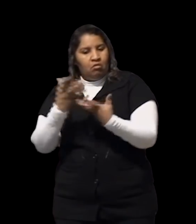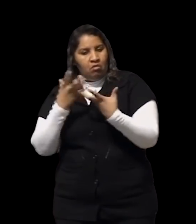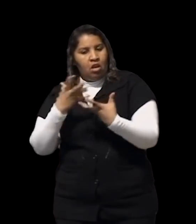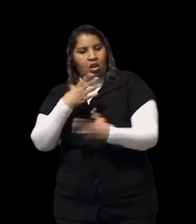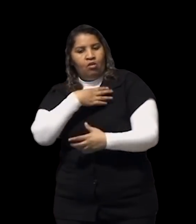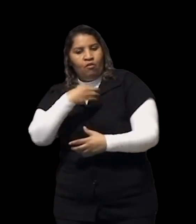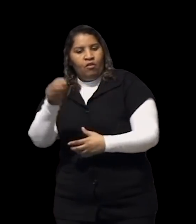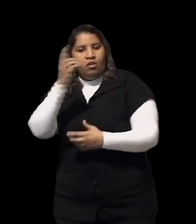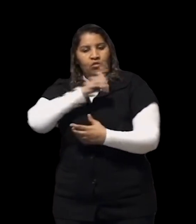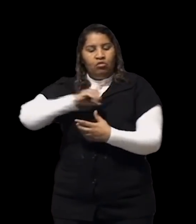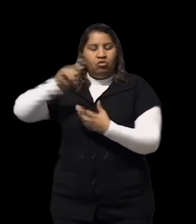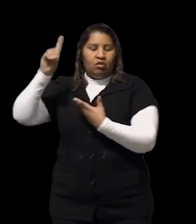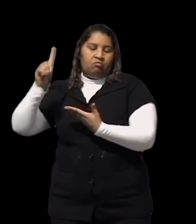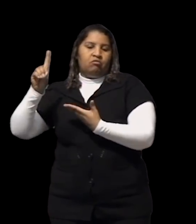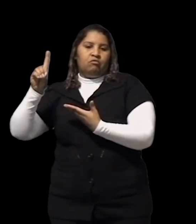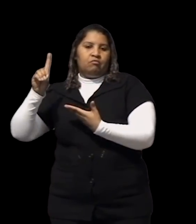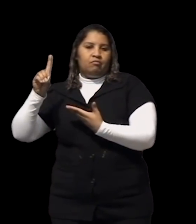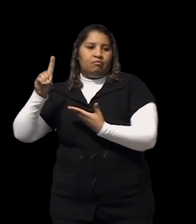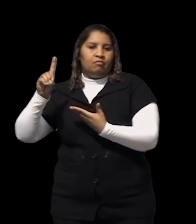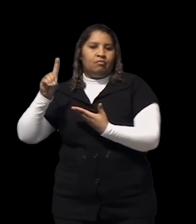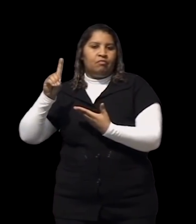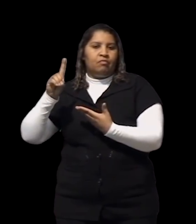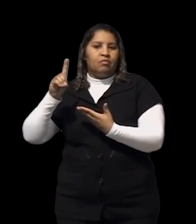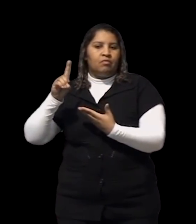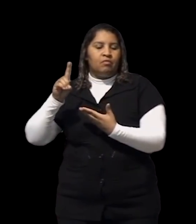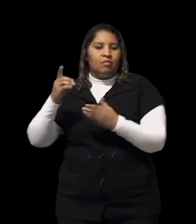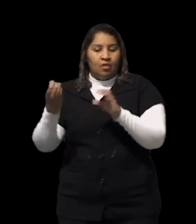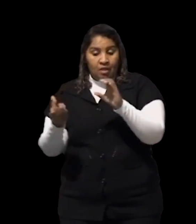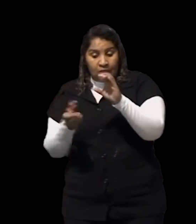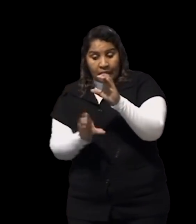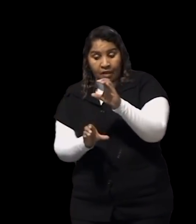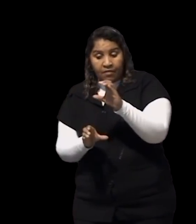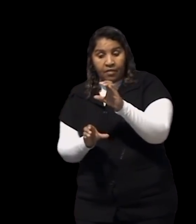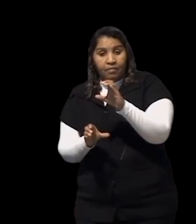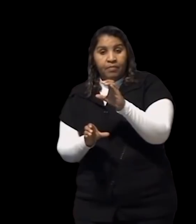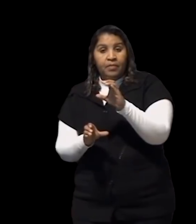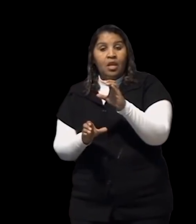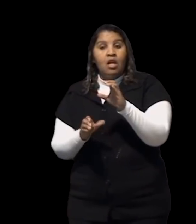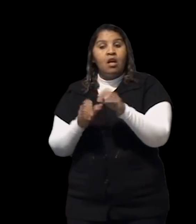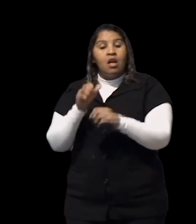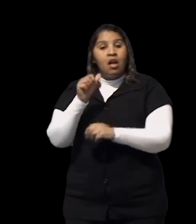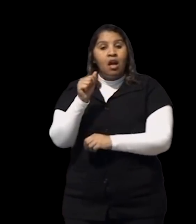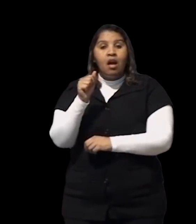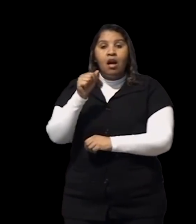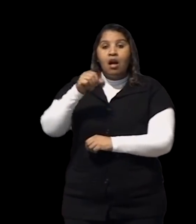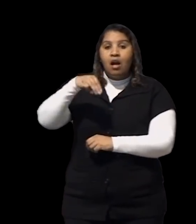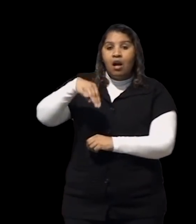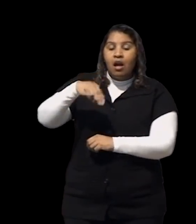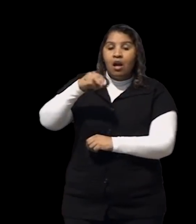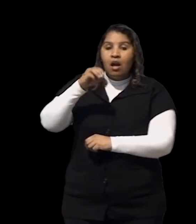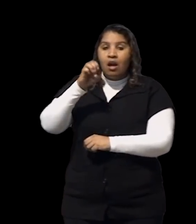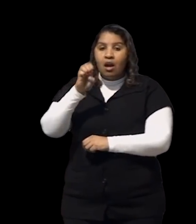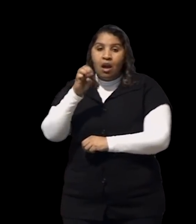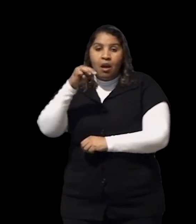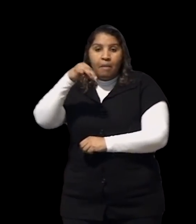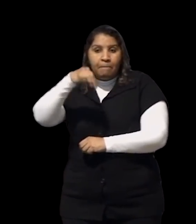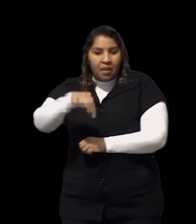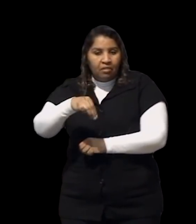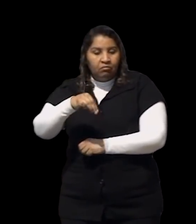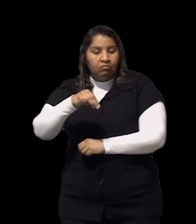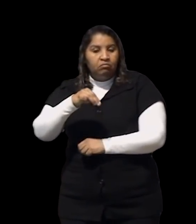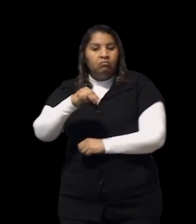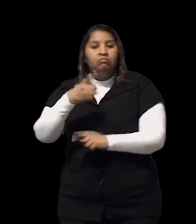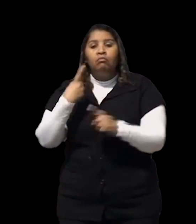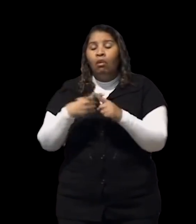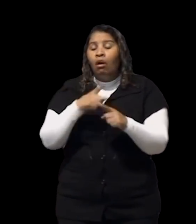diga assim Amém porque tem um tipo de intercessão que tá orando por você agora tem um time de intercessão que tá